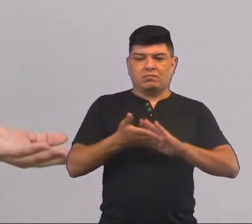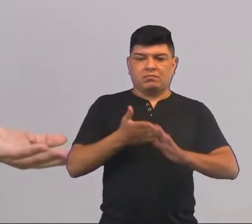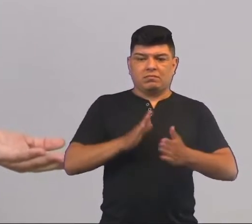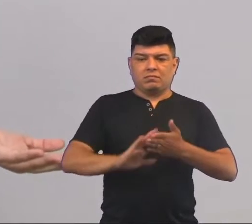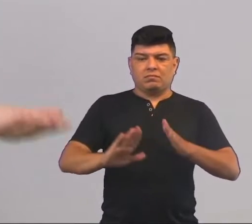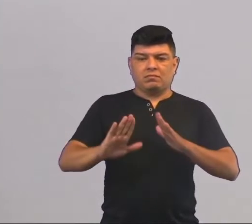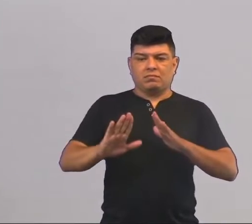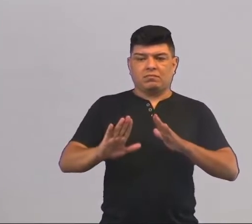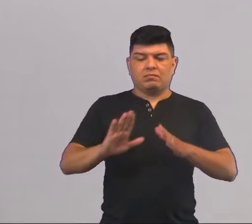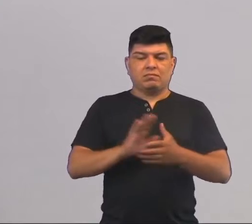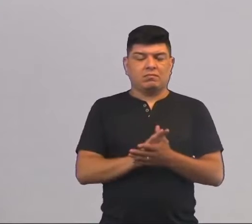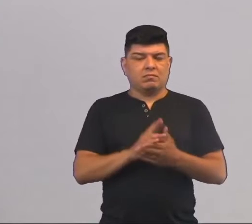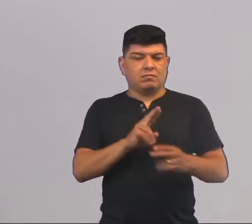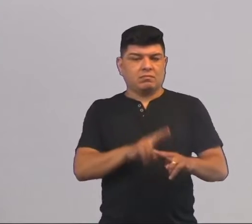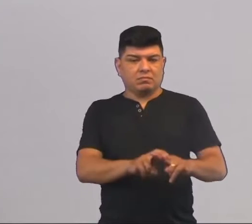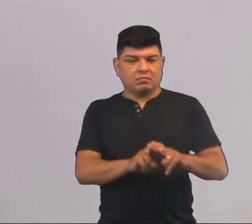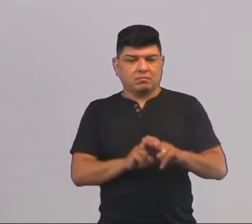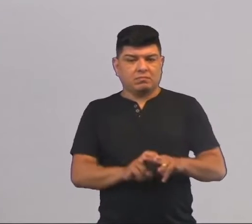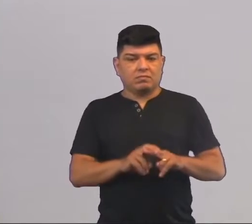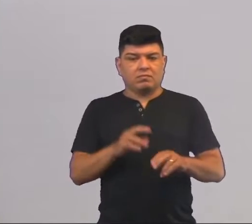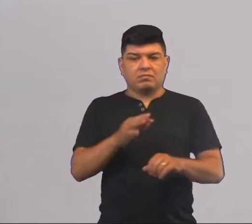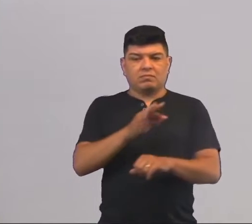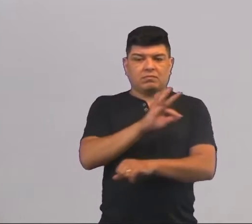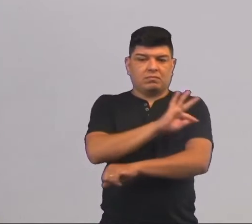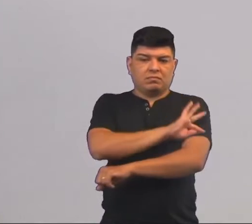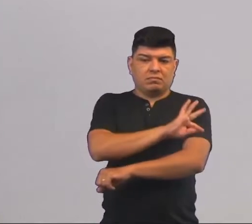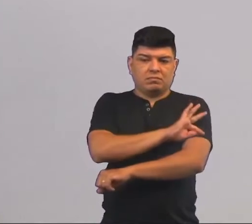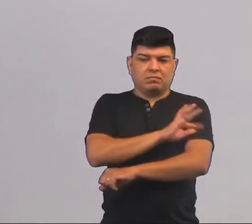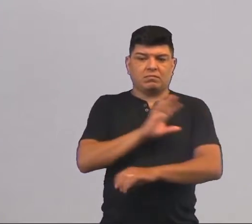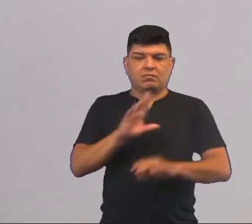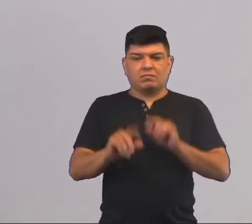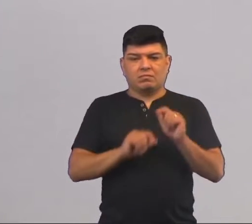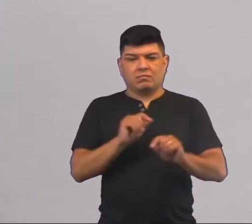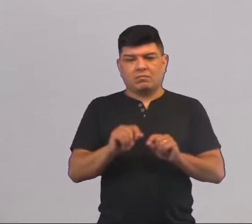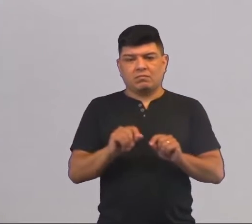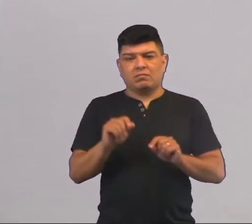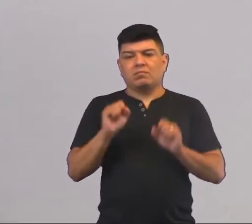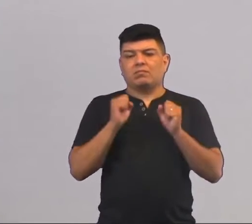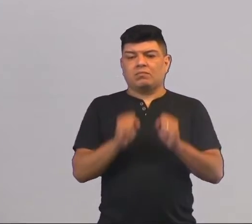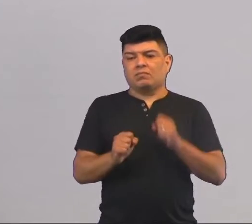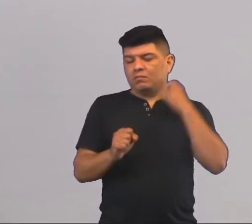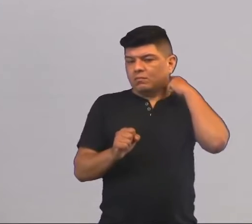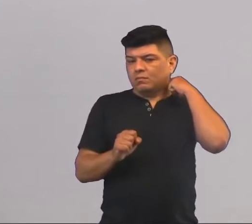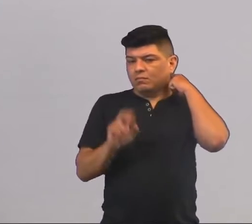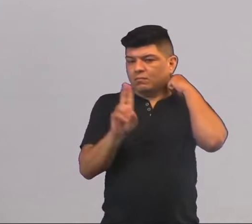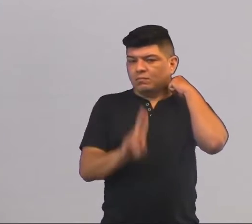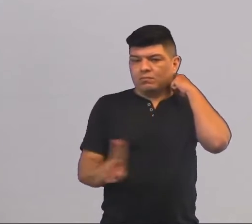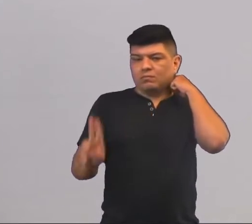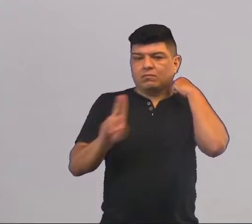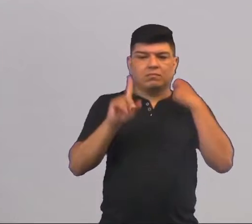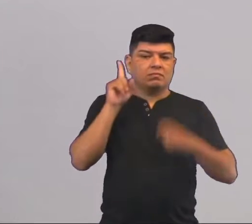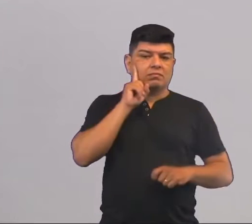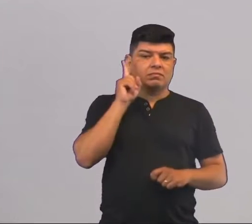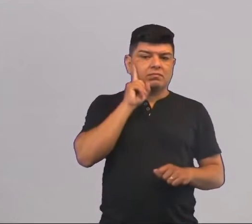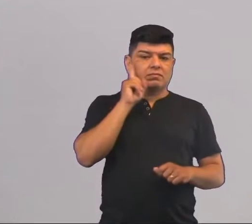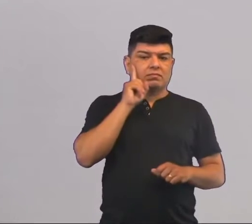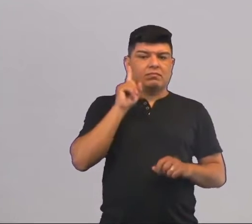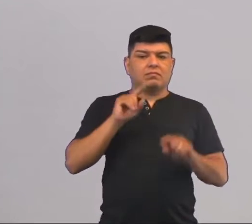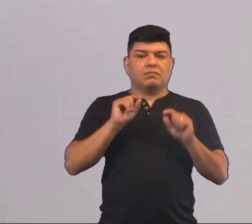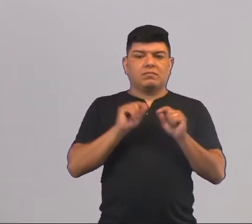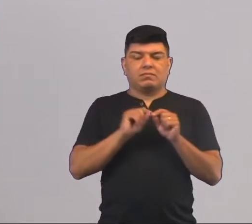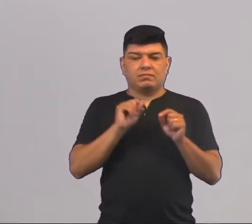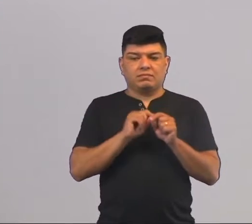manualmente então é mais ou menos uma técnica ou uma ferramenta que a gente pode entregar no nosso dia a dia